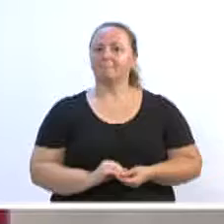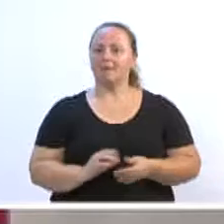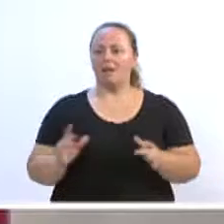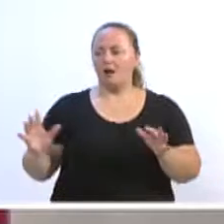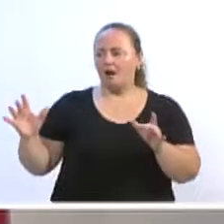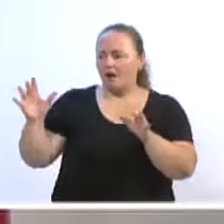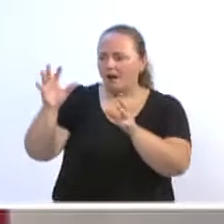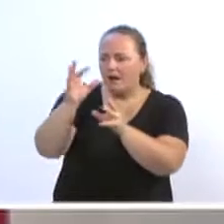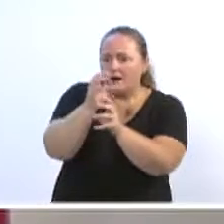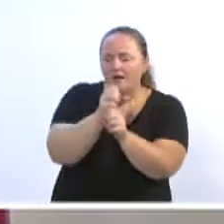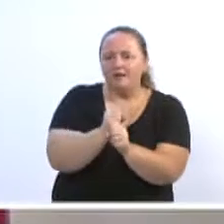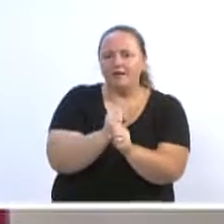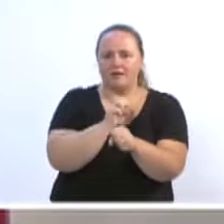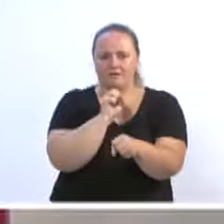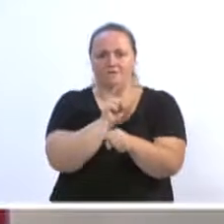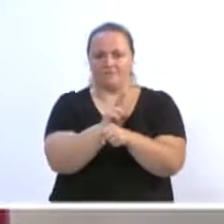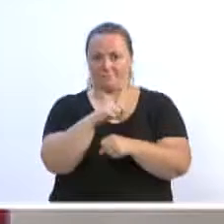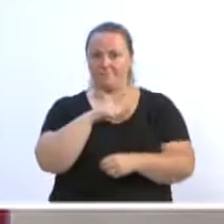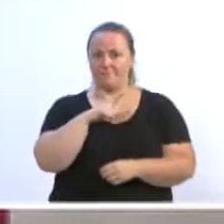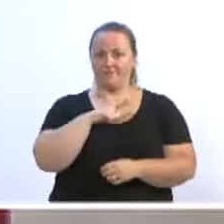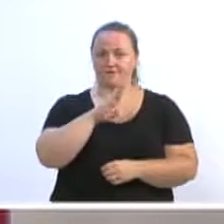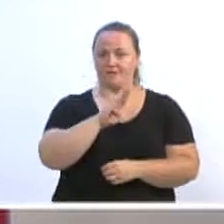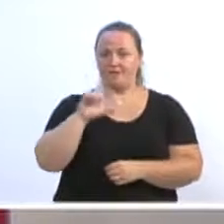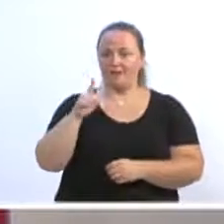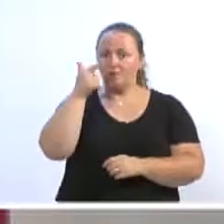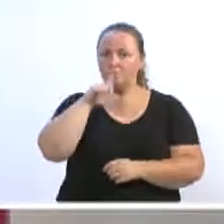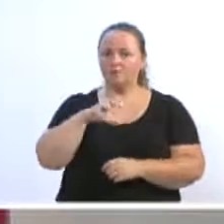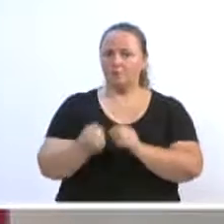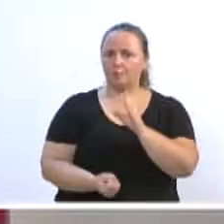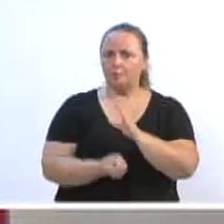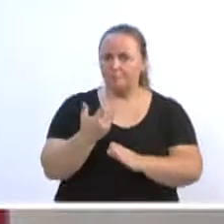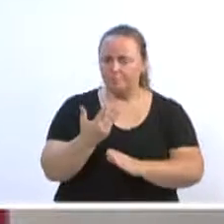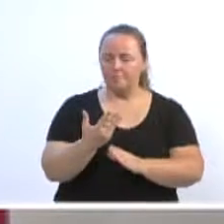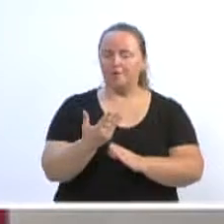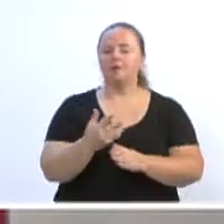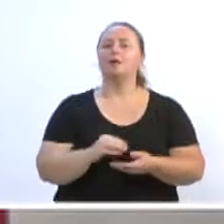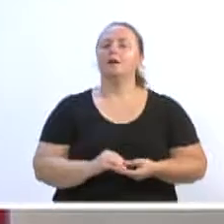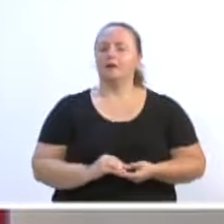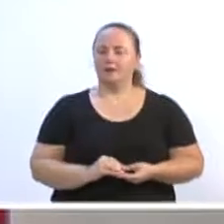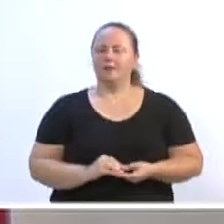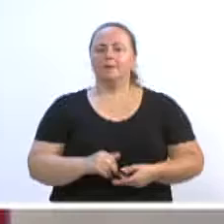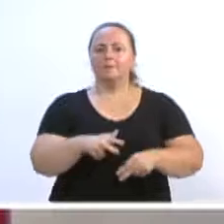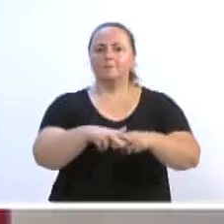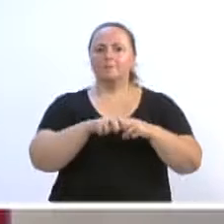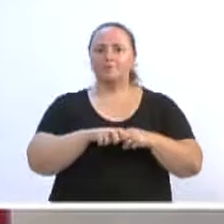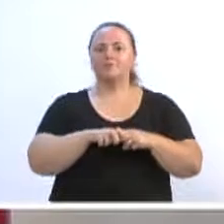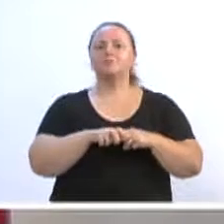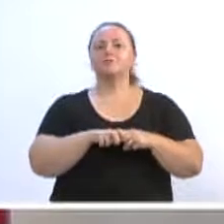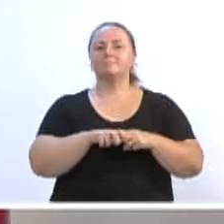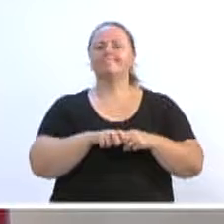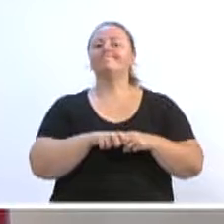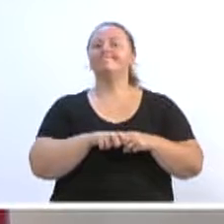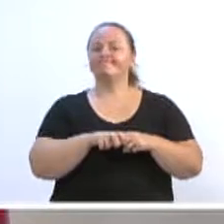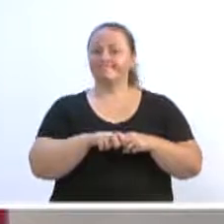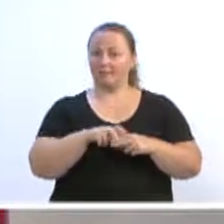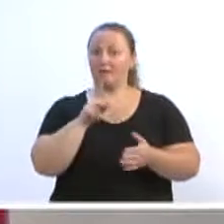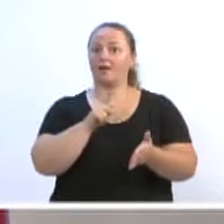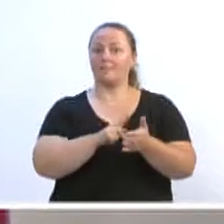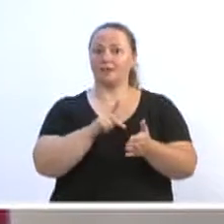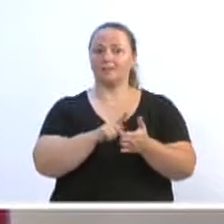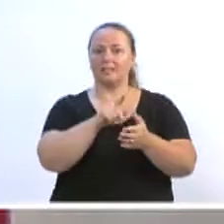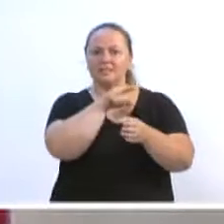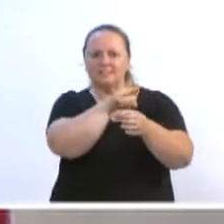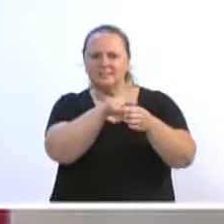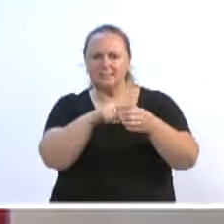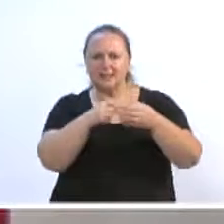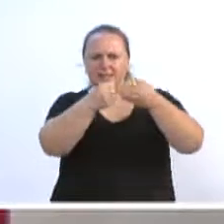a soma dos empregos gerados em Blumenau, fazem com que ela seja a 8ª cidade na